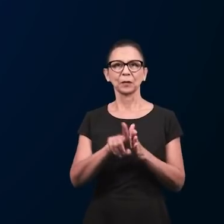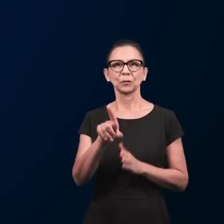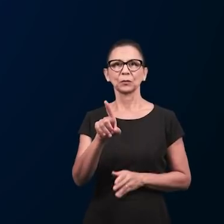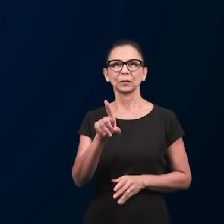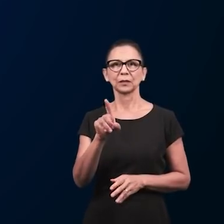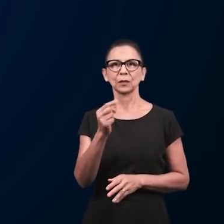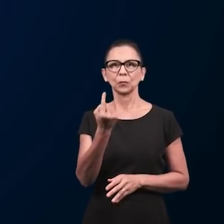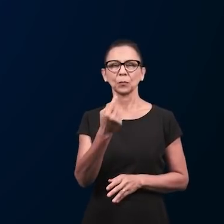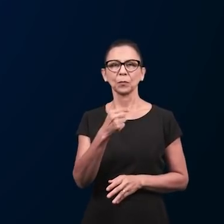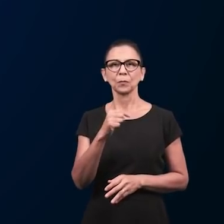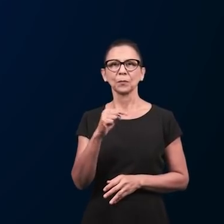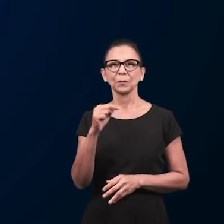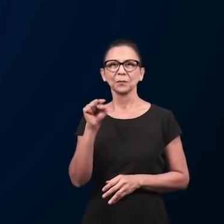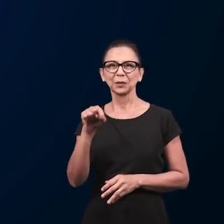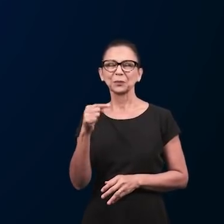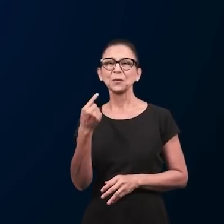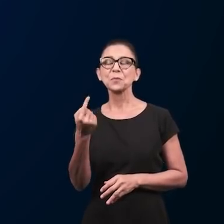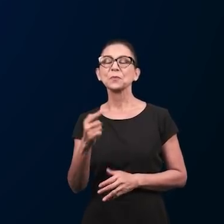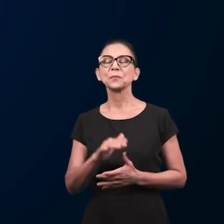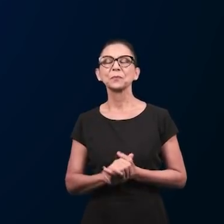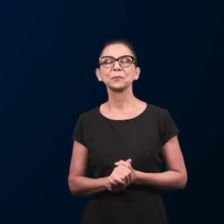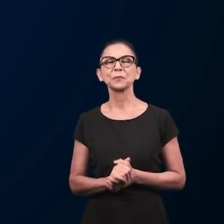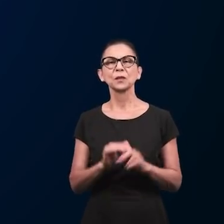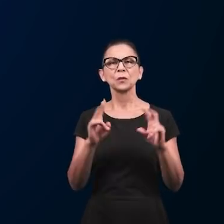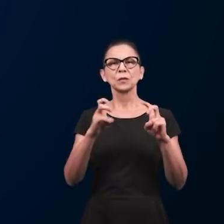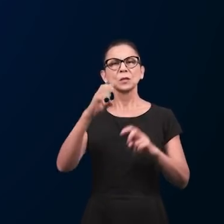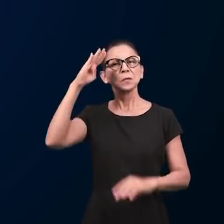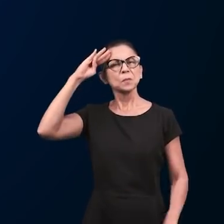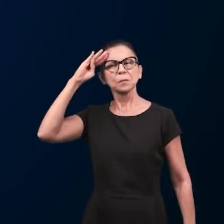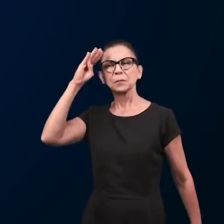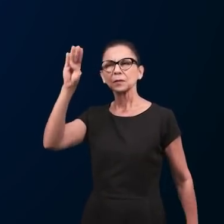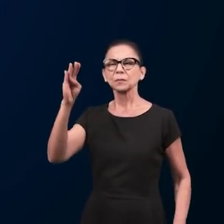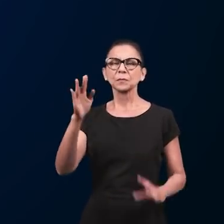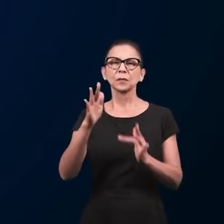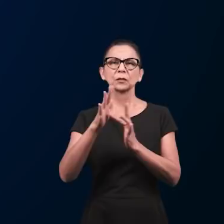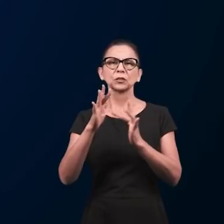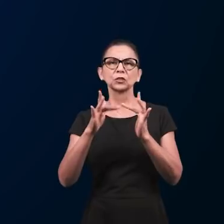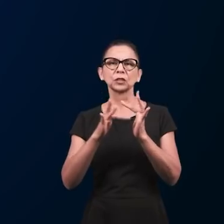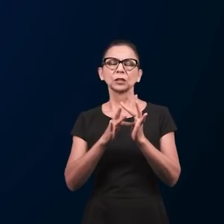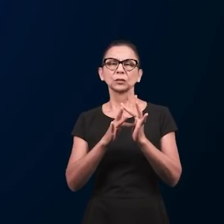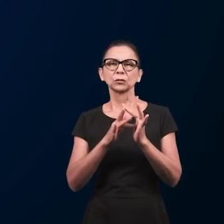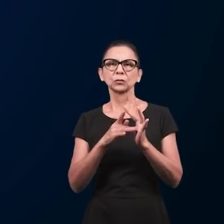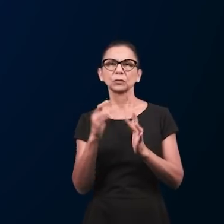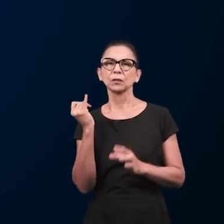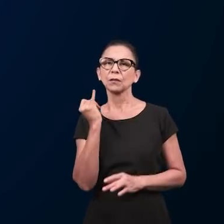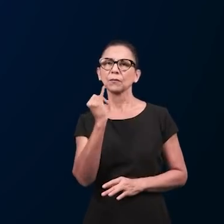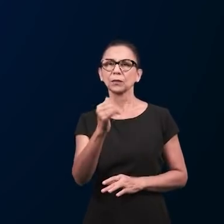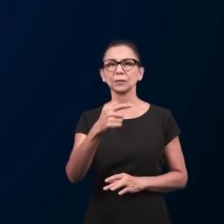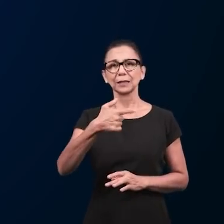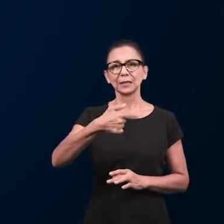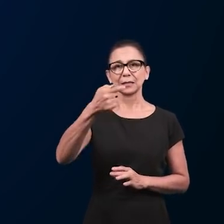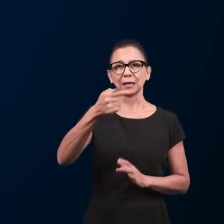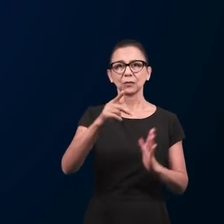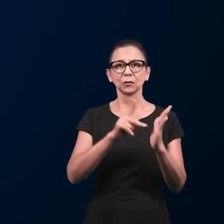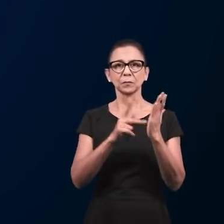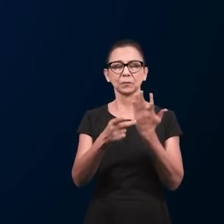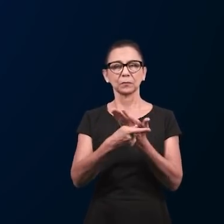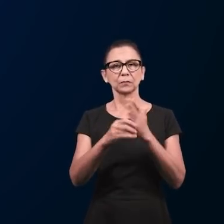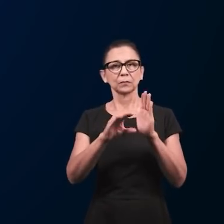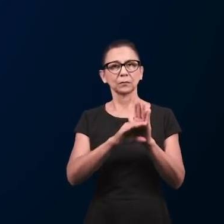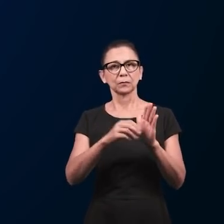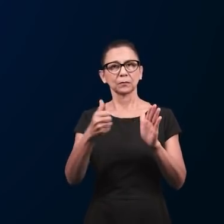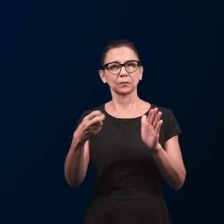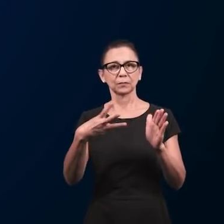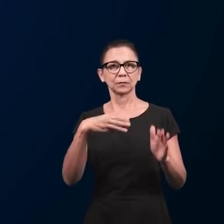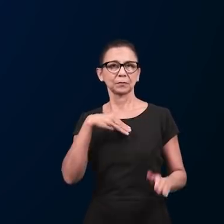pergunta 1.1. Qual foi o assunto central abordado pelo Senhor Jesus nas 7 parábolas